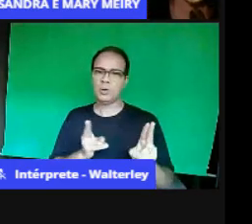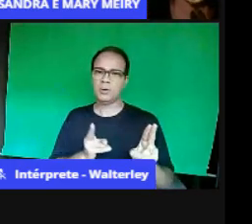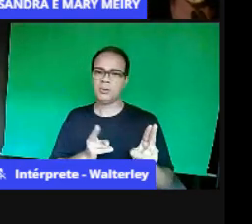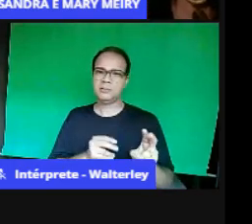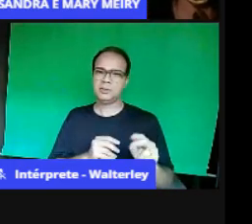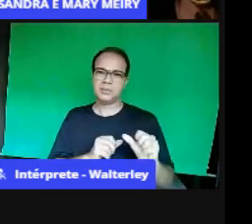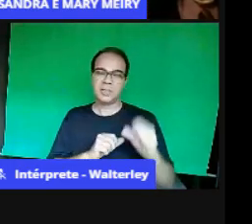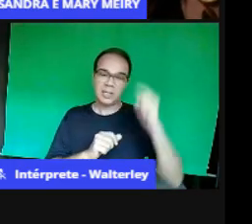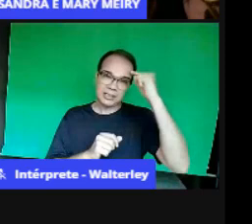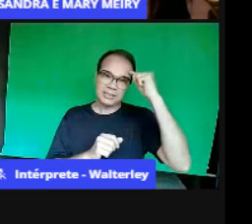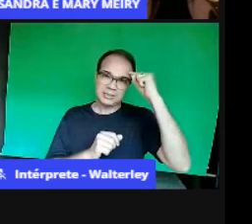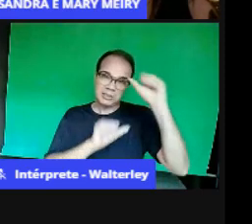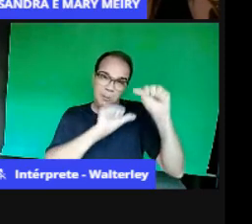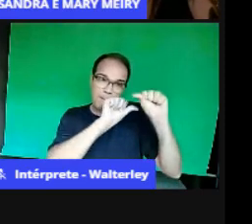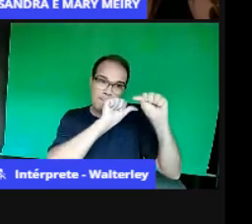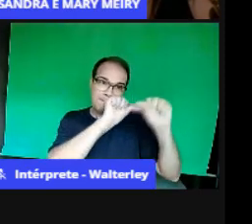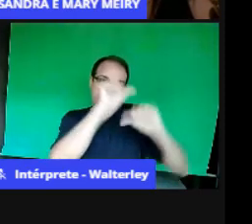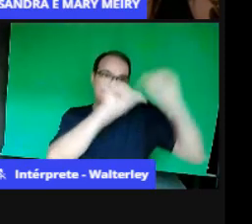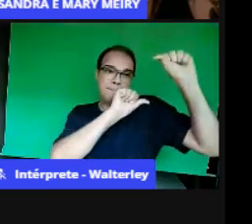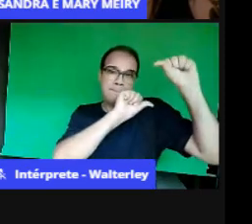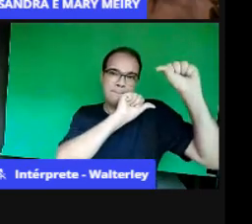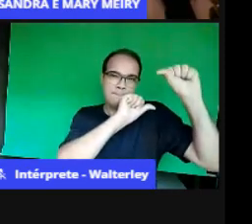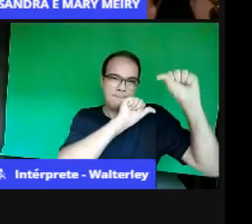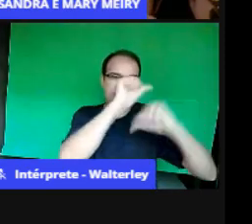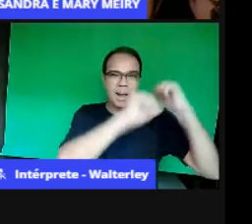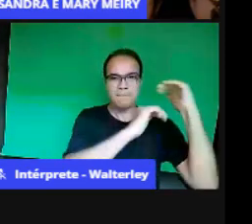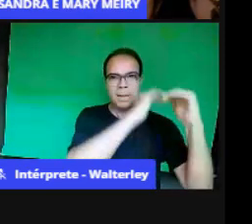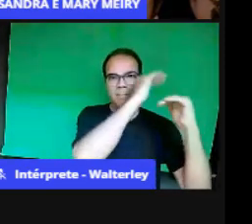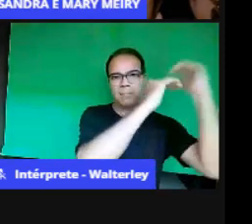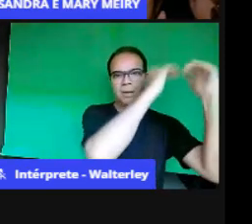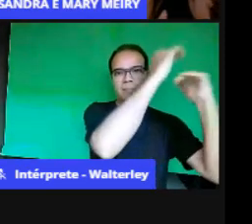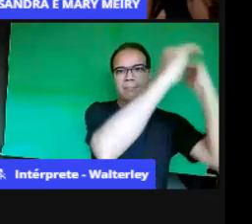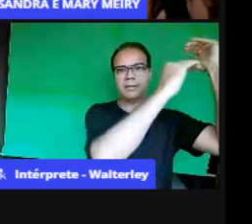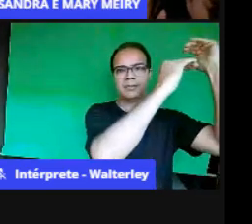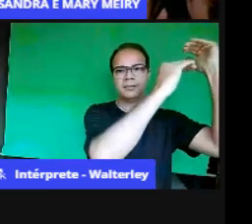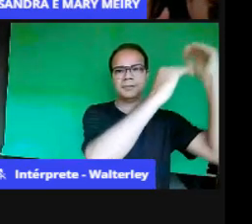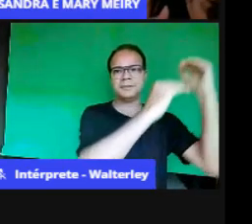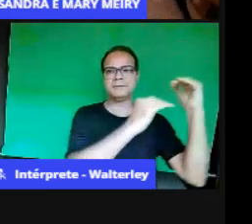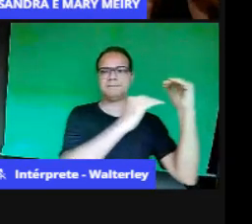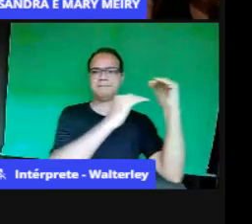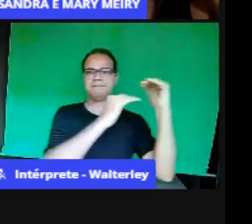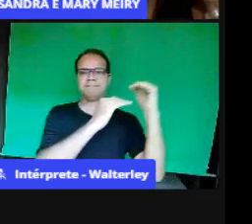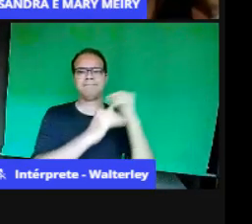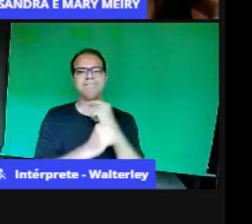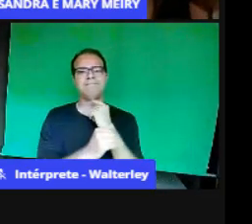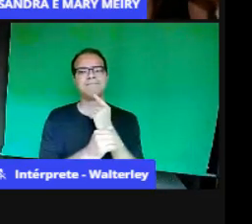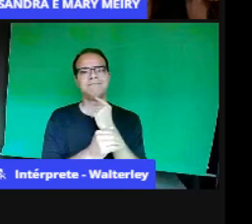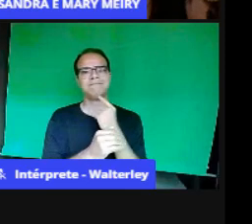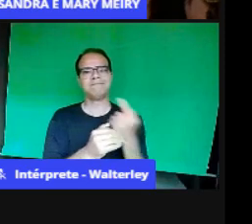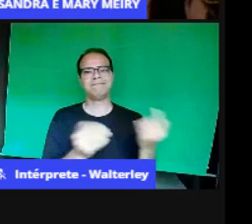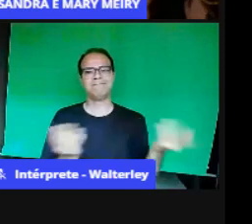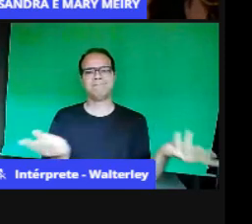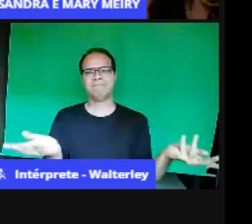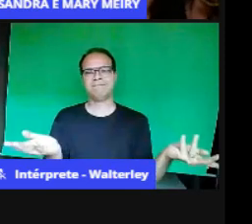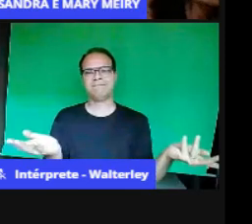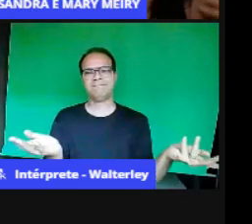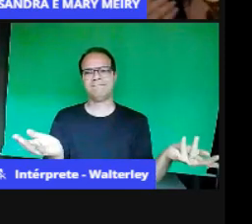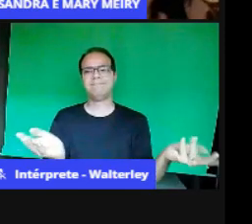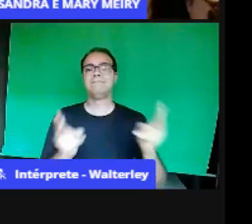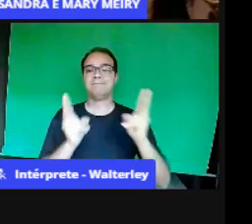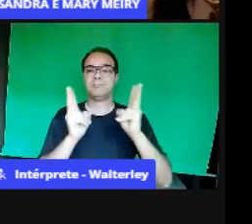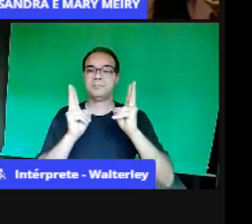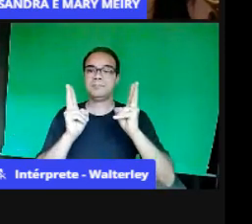revisada semestralmente, tá? Nesse momento, e cabe salientar o que a Sandra